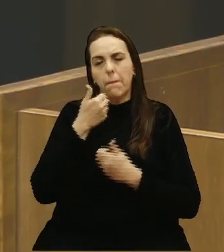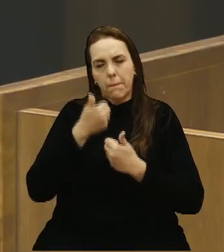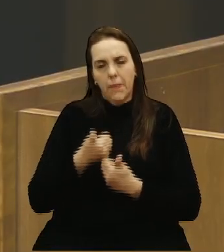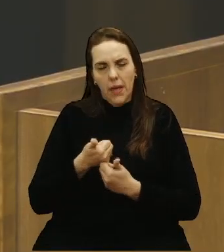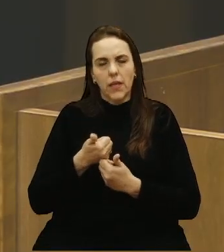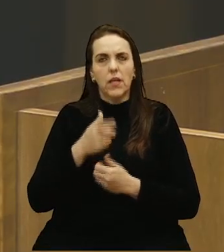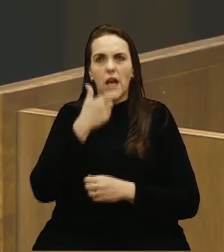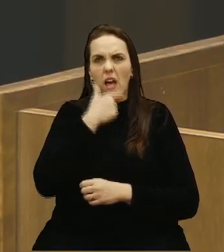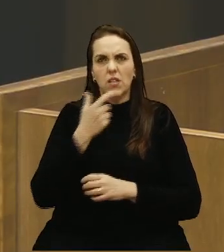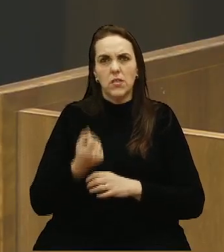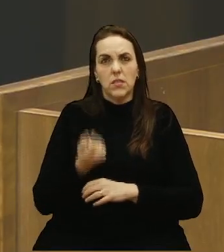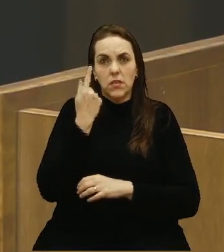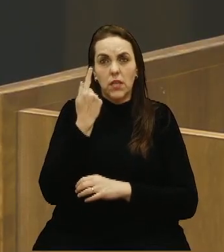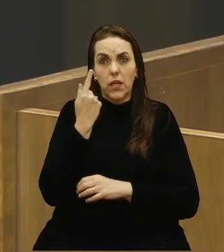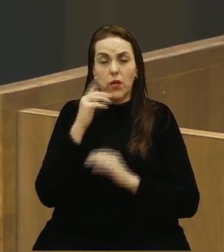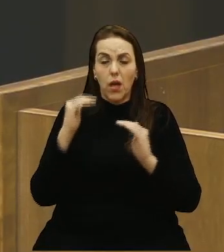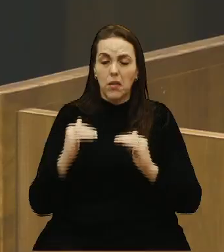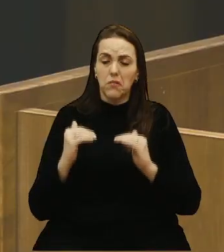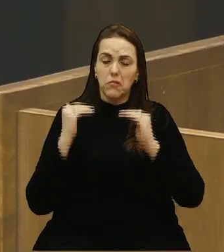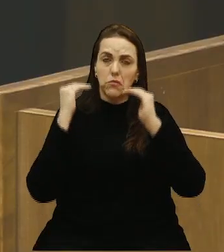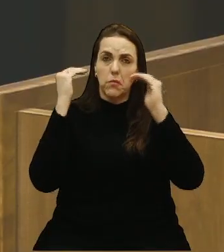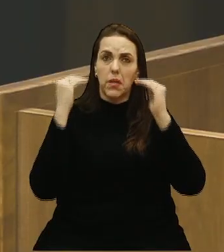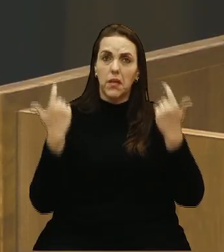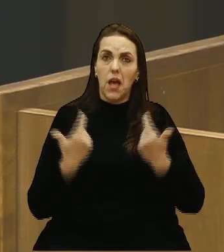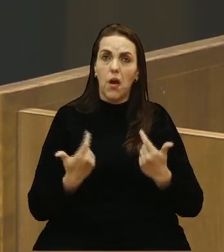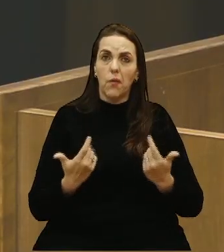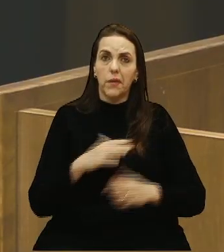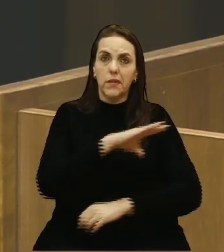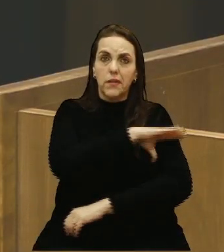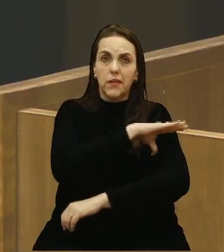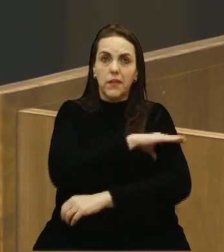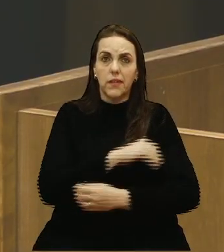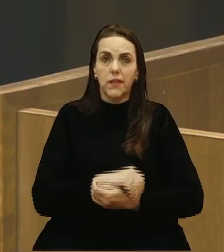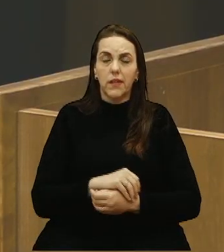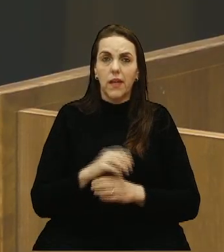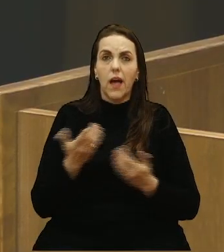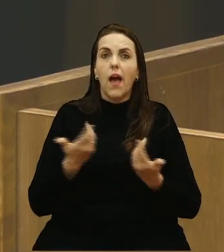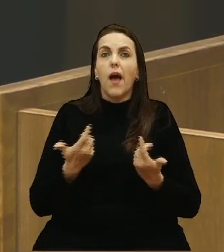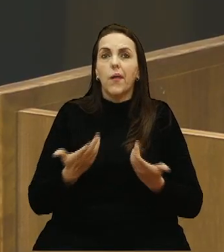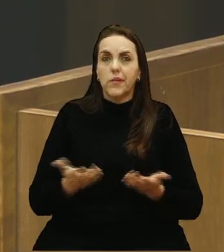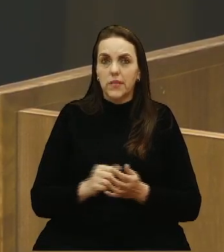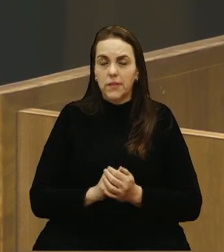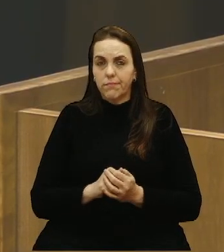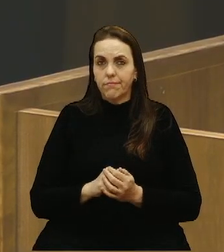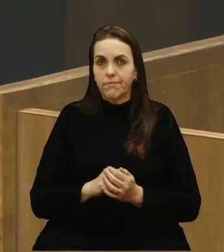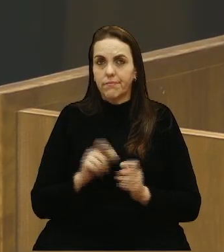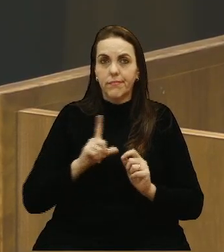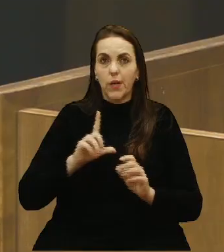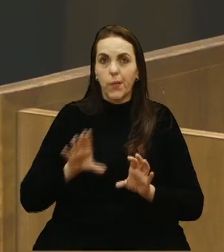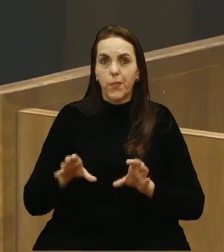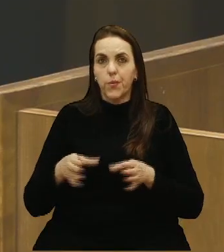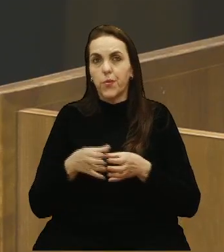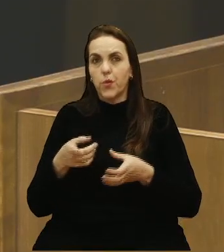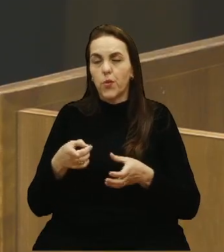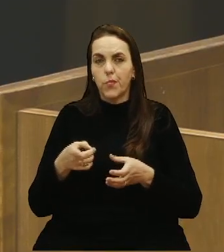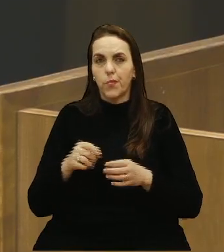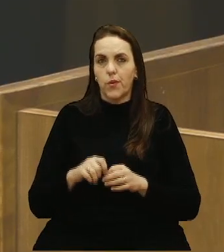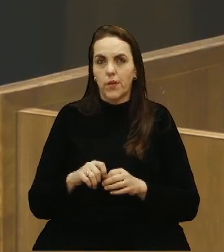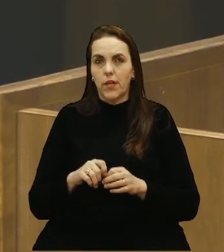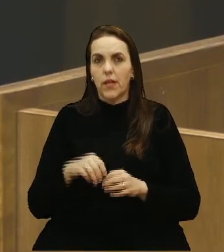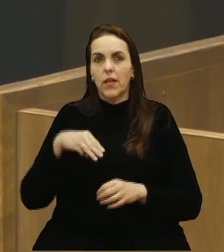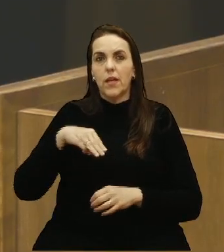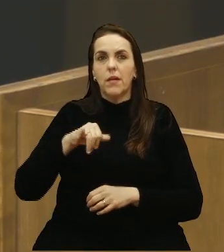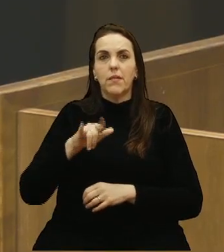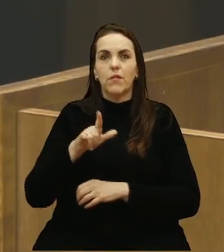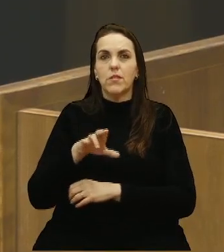acho estranho. Onde está a soberania, vereador Capitão? Que onde está a soberania quando a gente tem um grupo, uma milícia formada e